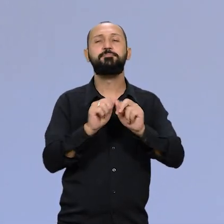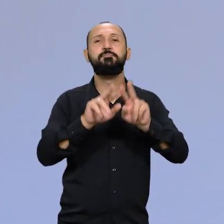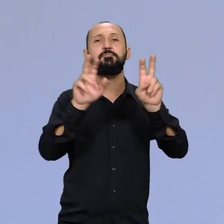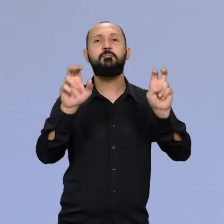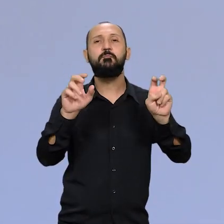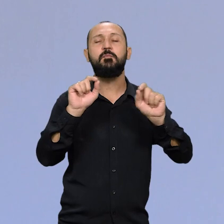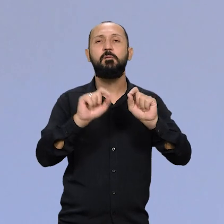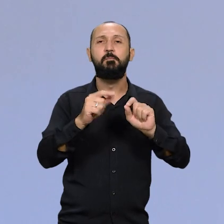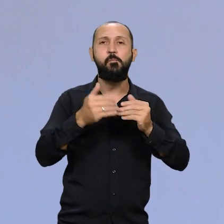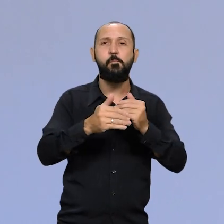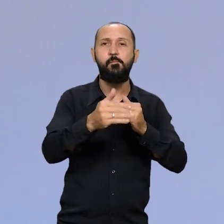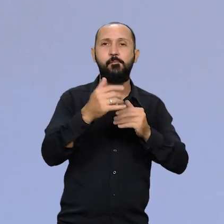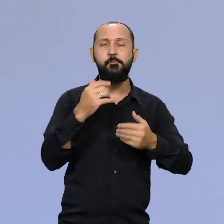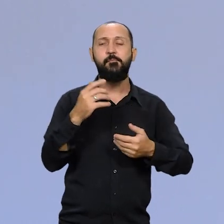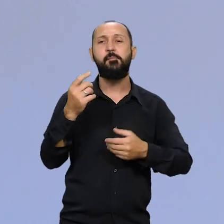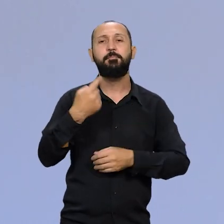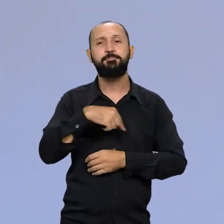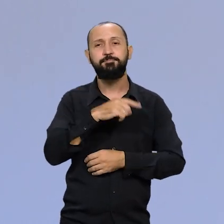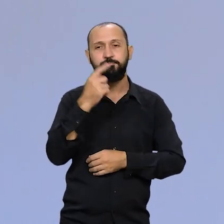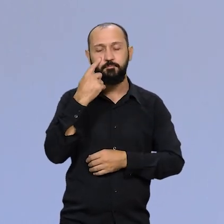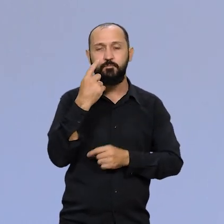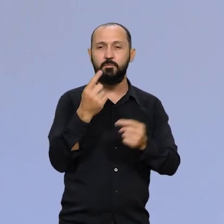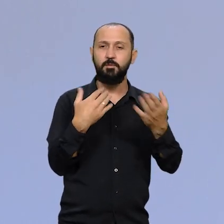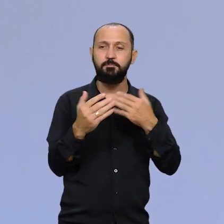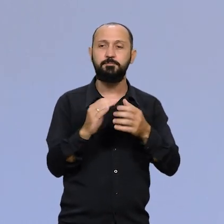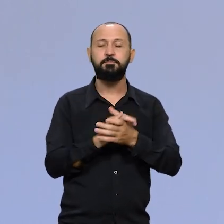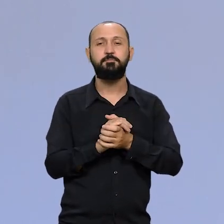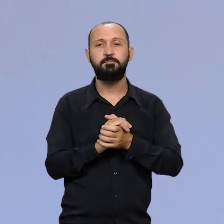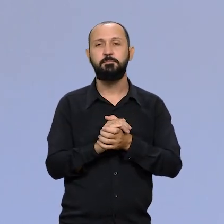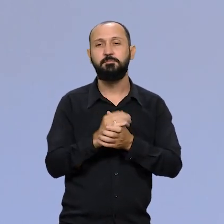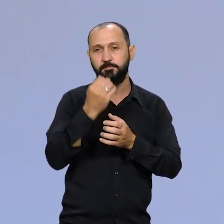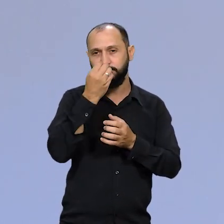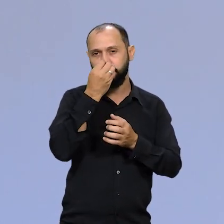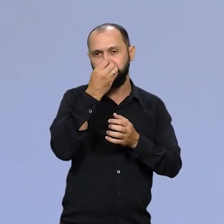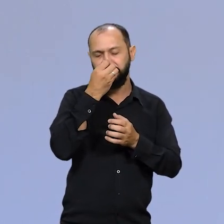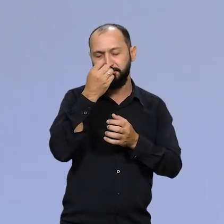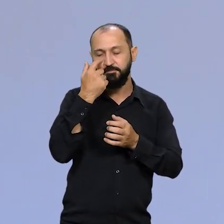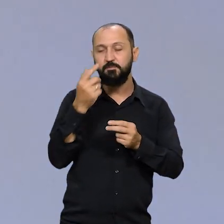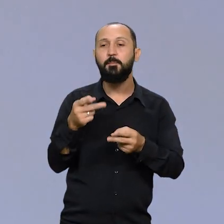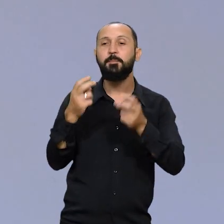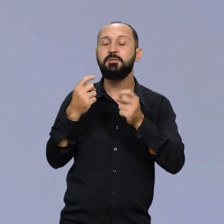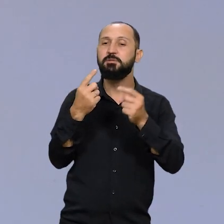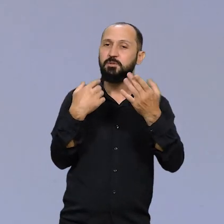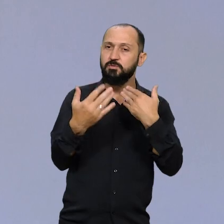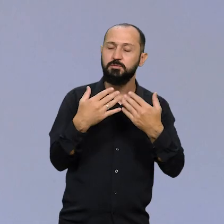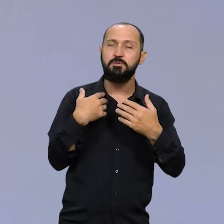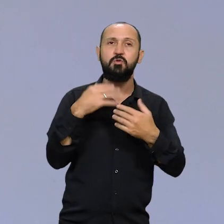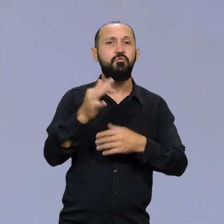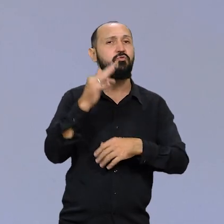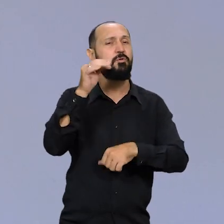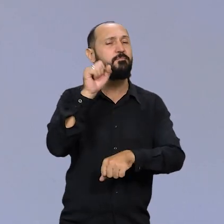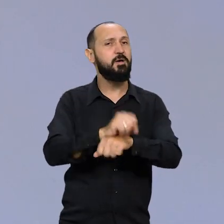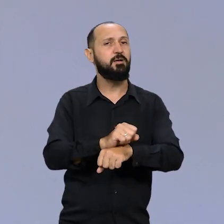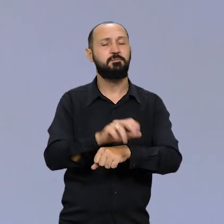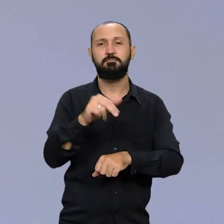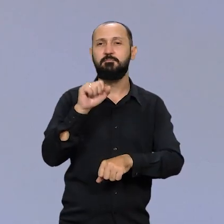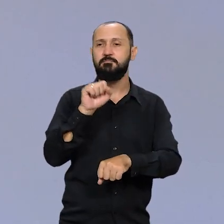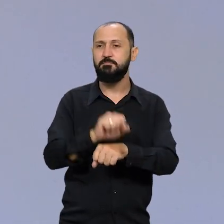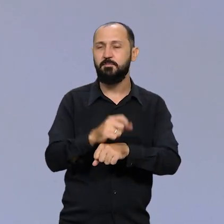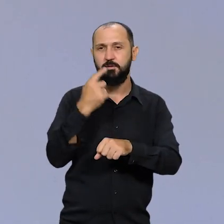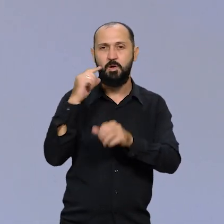garantir também a propriedade privada, viabilizando a indenização dos particulares. E ele disse, abre